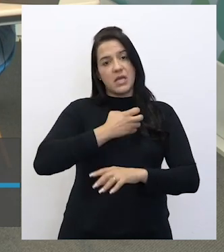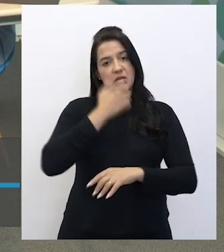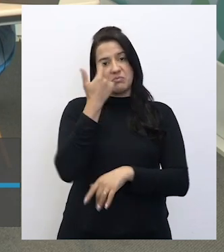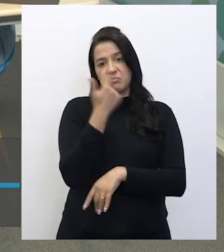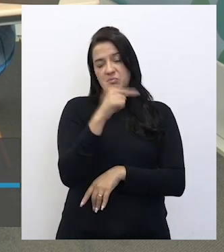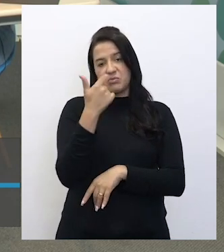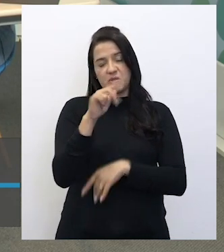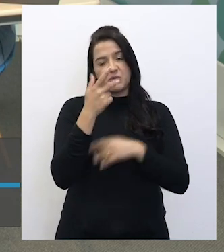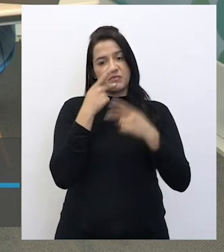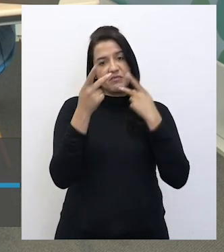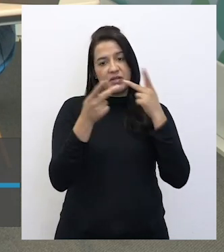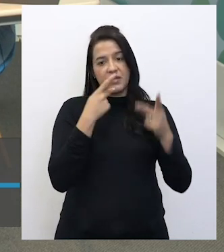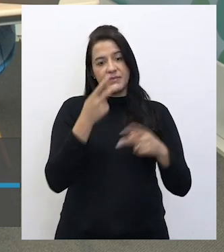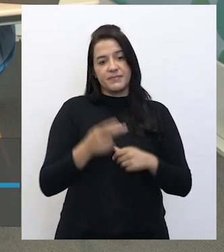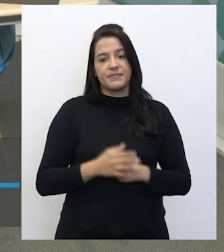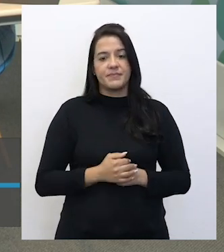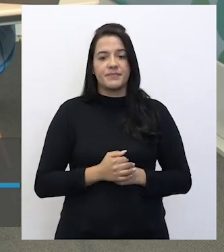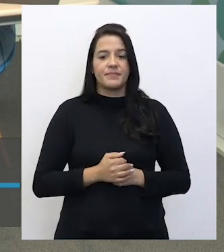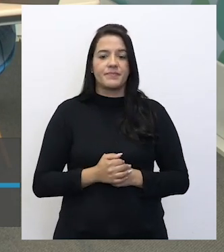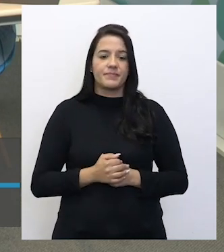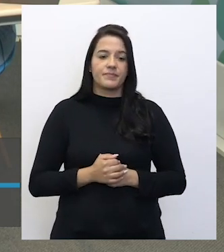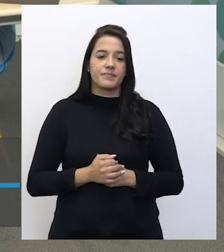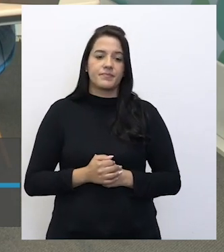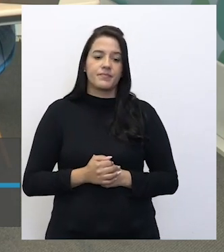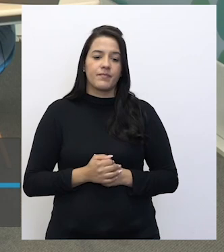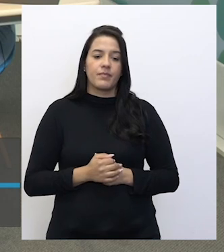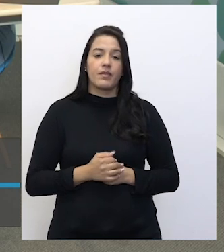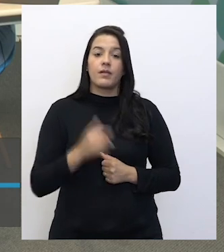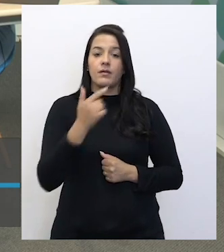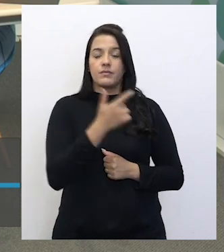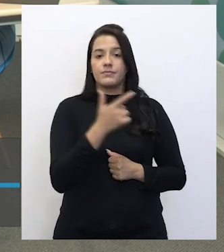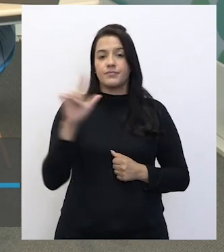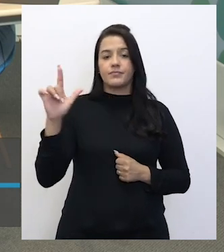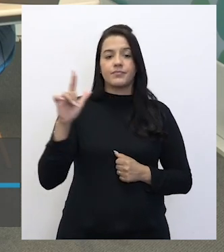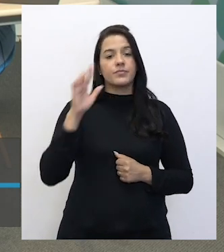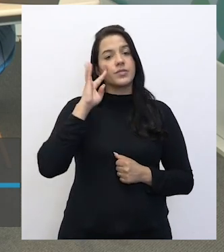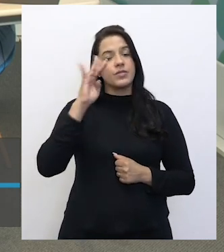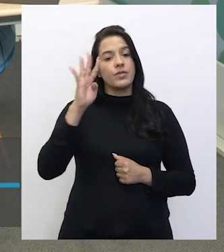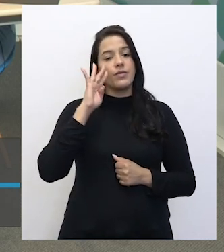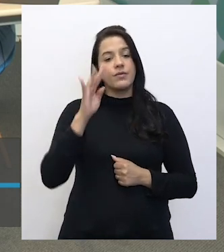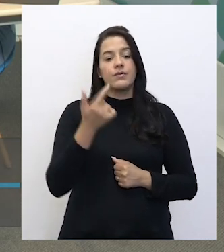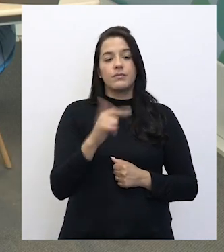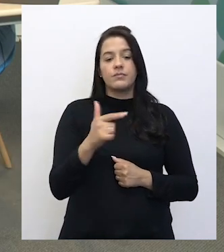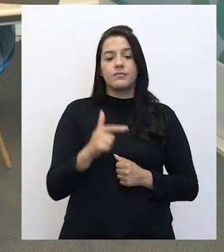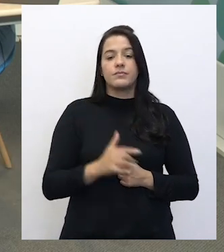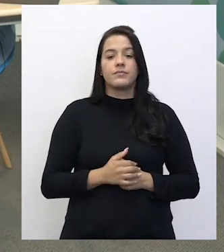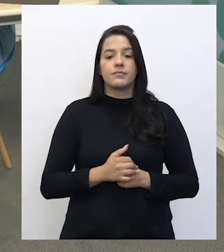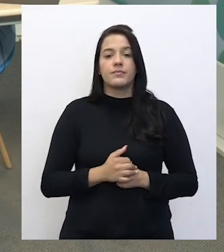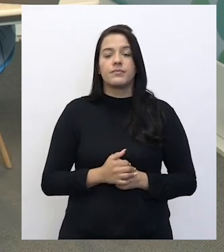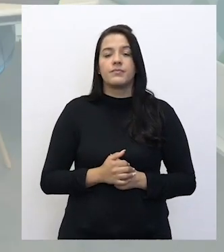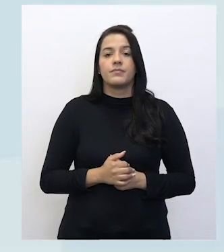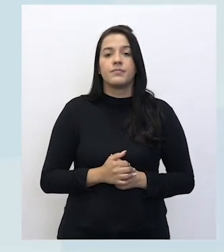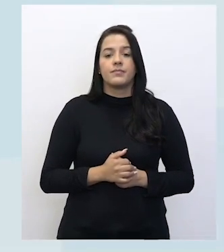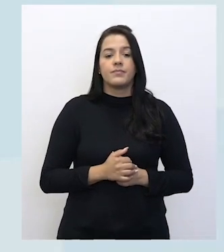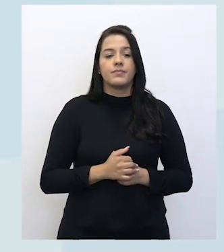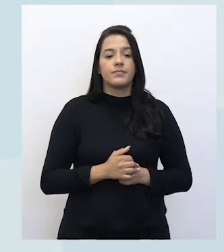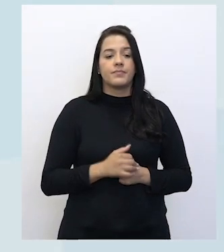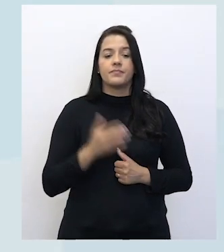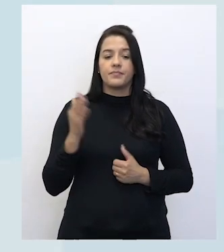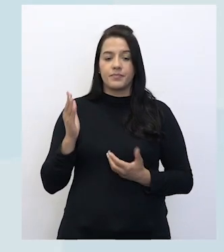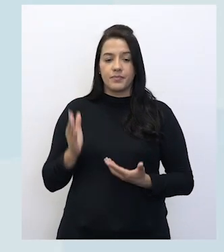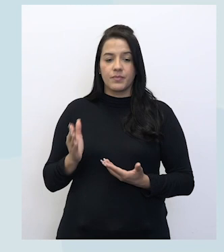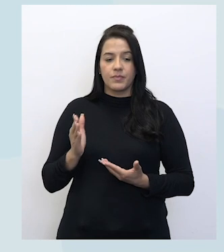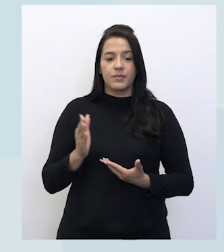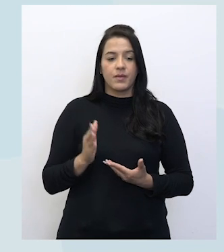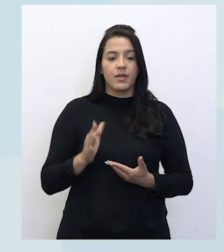isso, né? Bem colocado, Marcinha. O que mais não é filosofia? Bom, filosofia não é